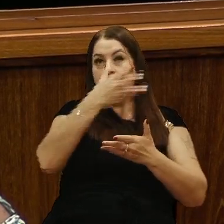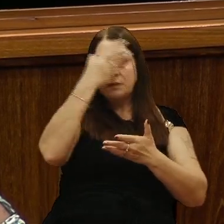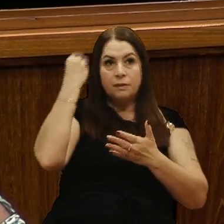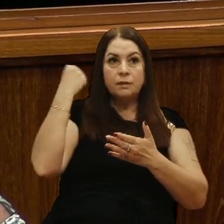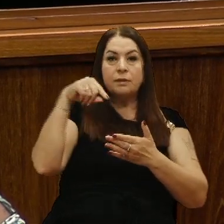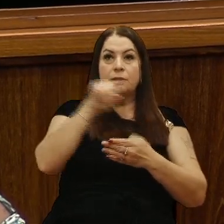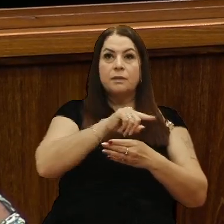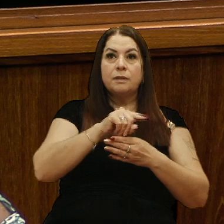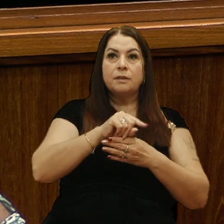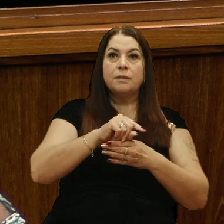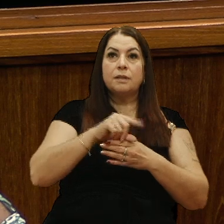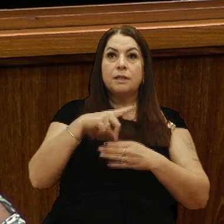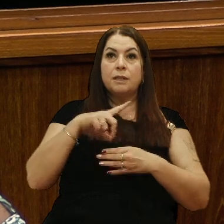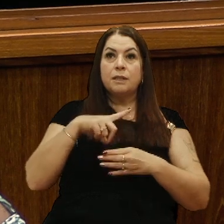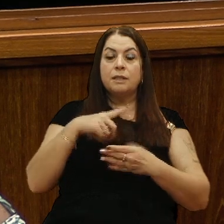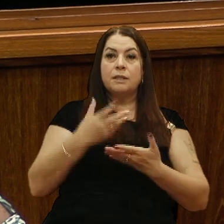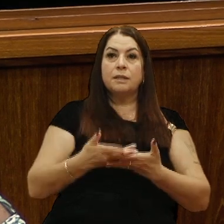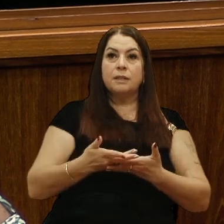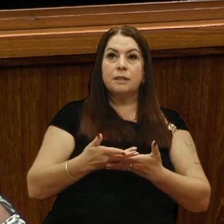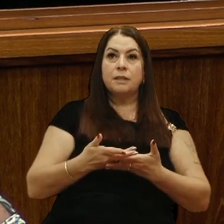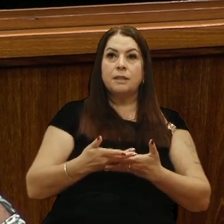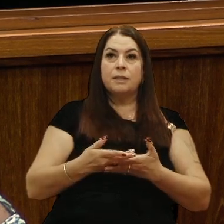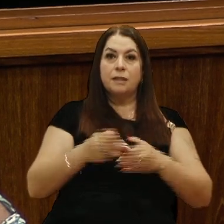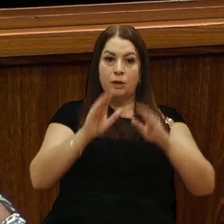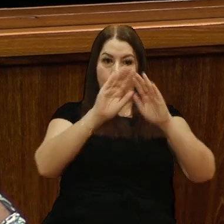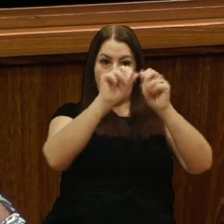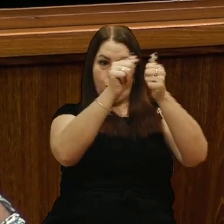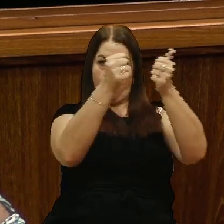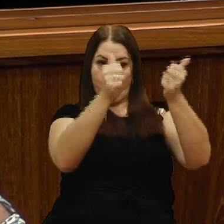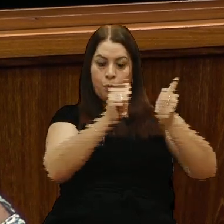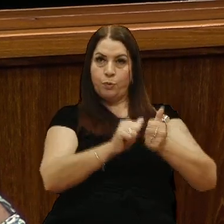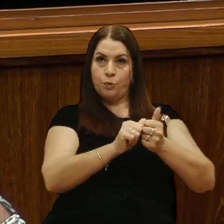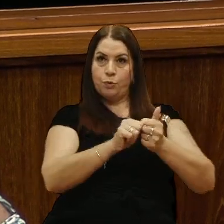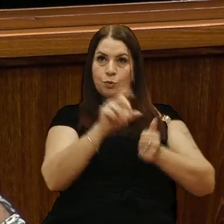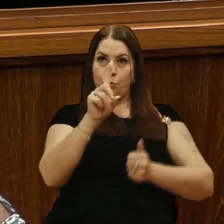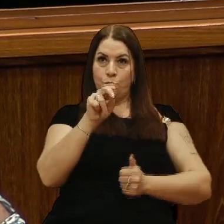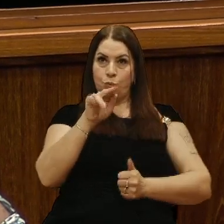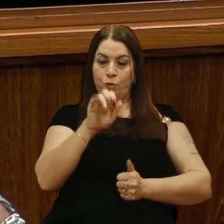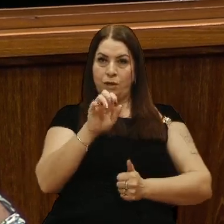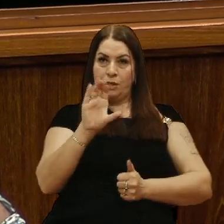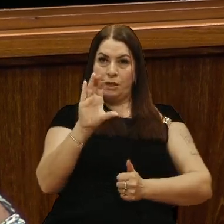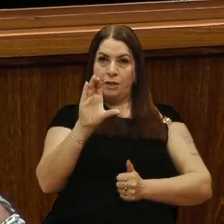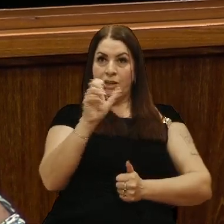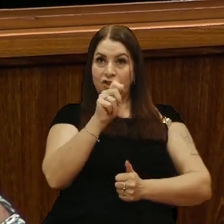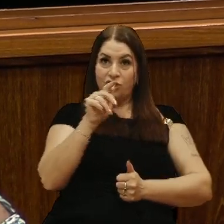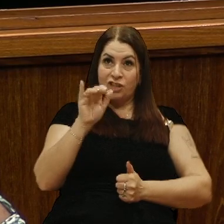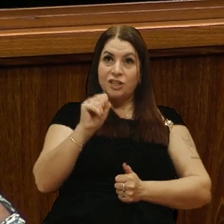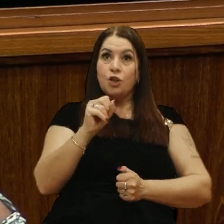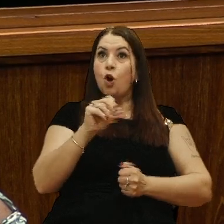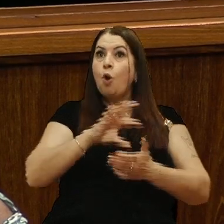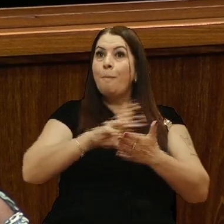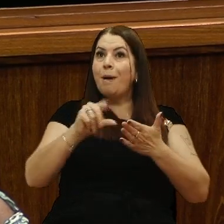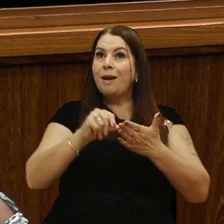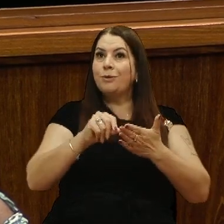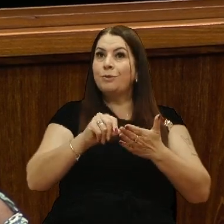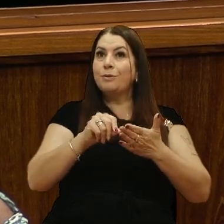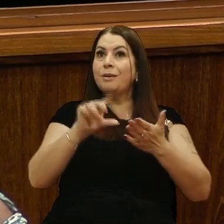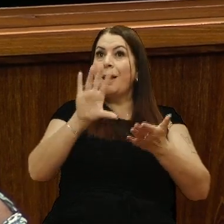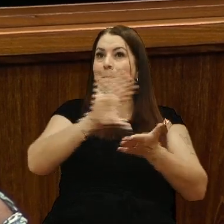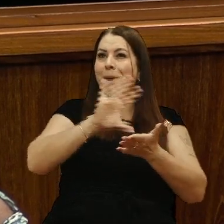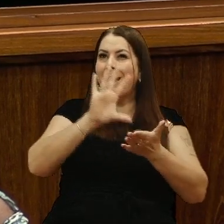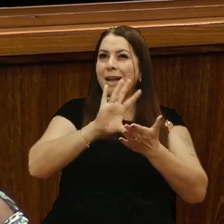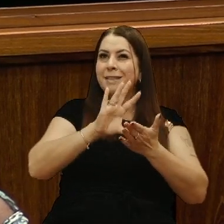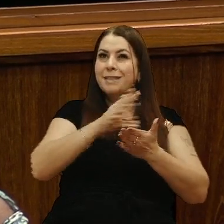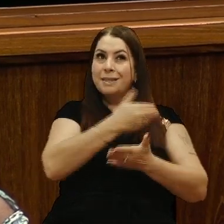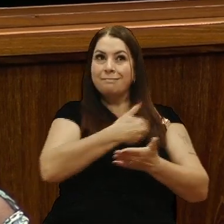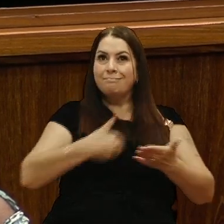nós tivemos o busto do Duque de Caxias roubado da praça pública. Algo pesado,